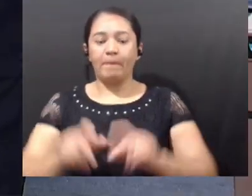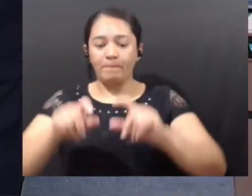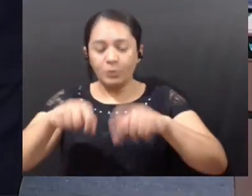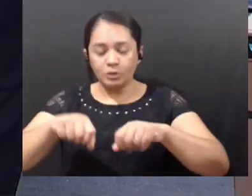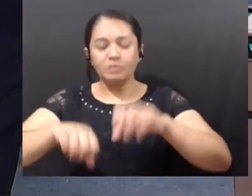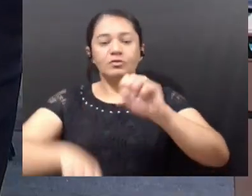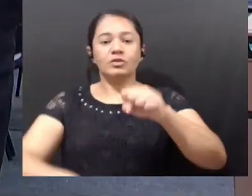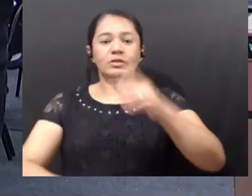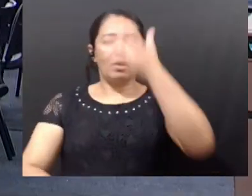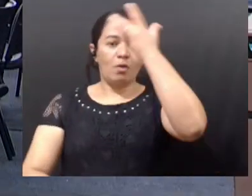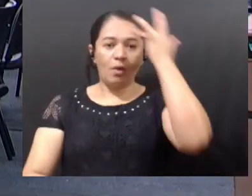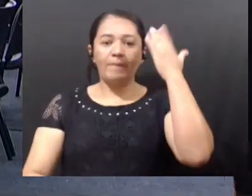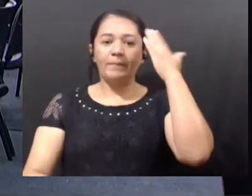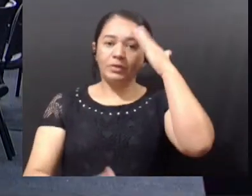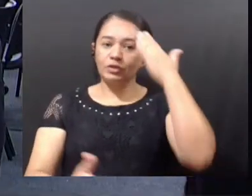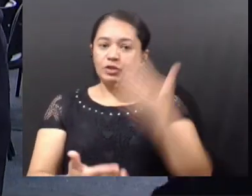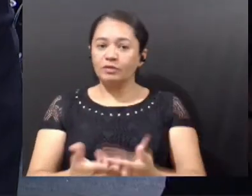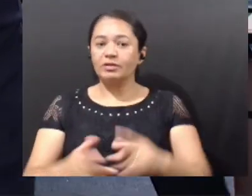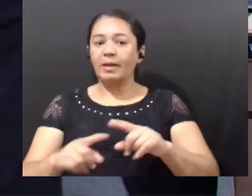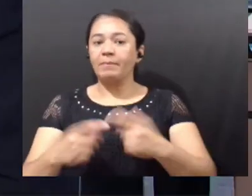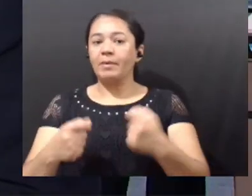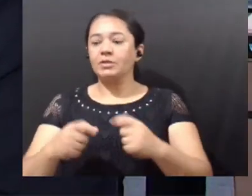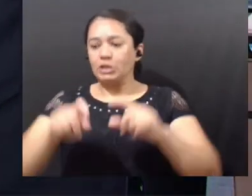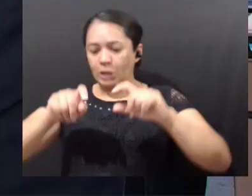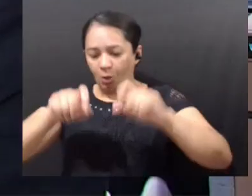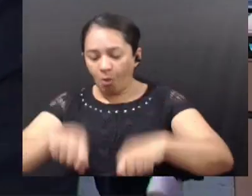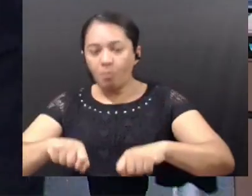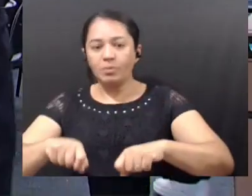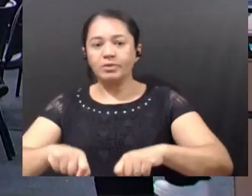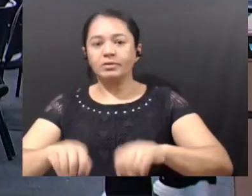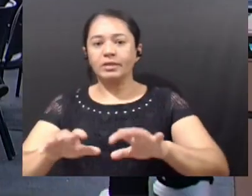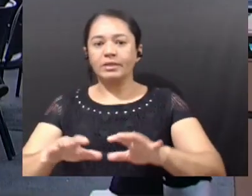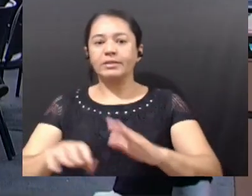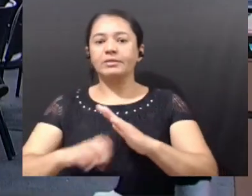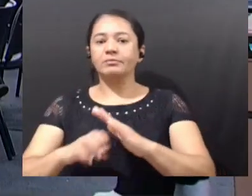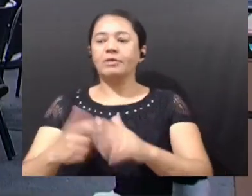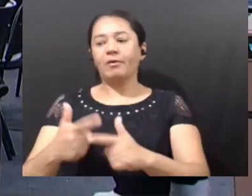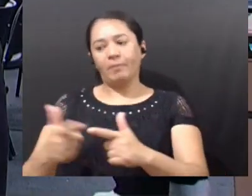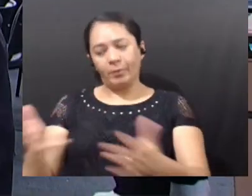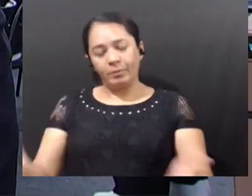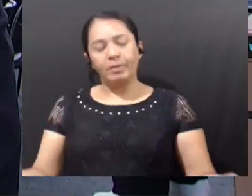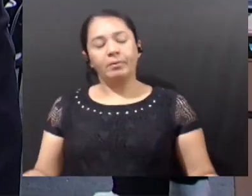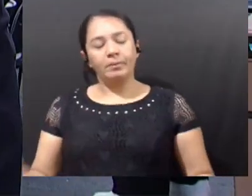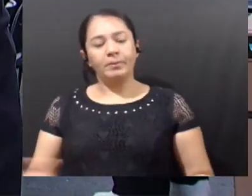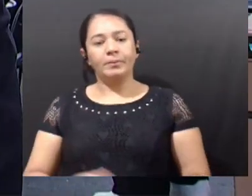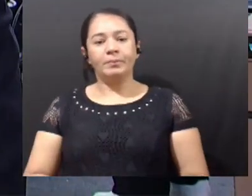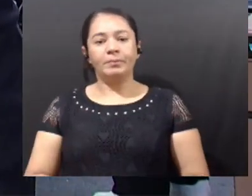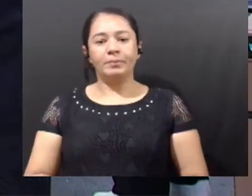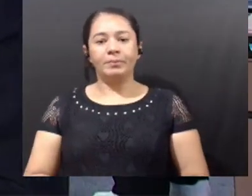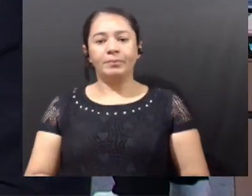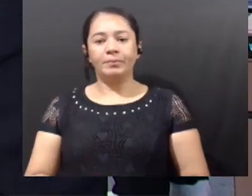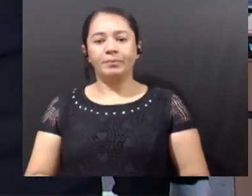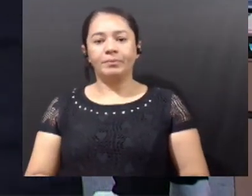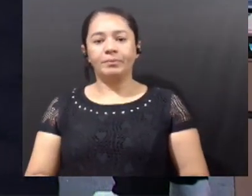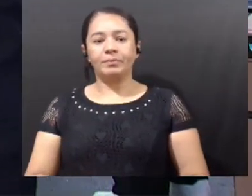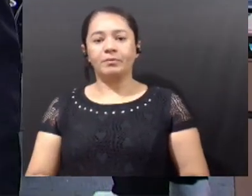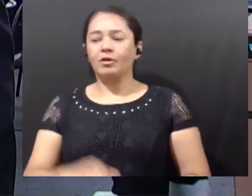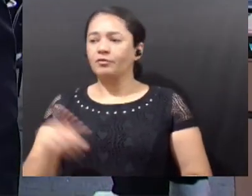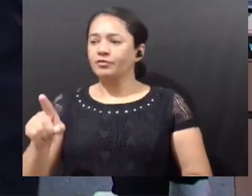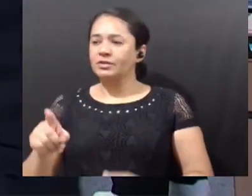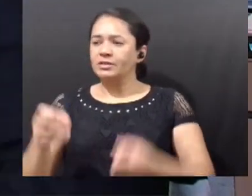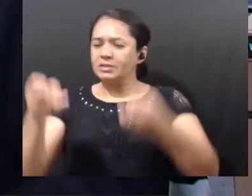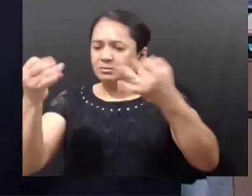mas ela também tem que ter competência, esse empresário vai ter problema. Quando você determinou ali, mostrou